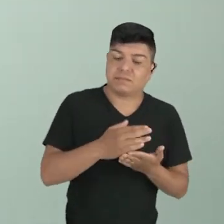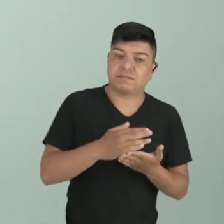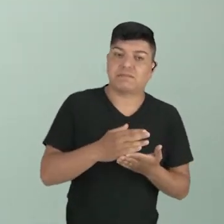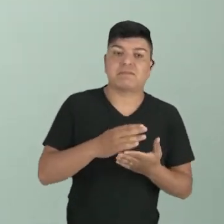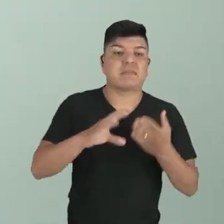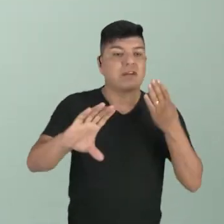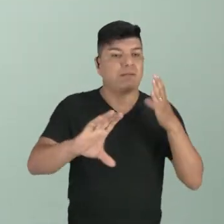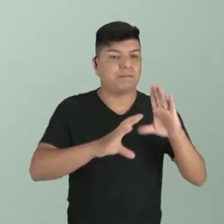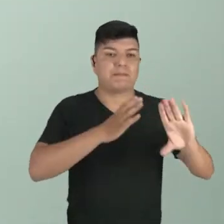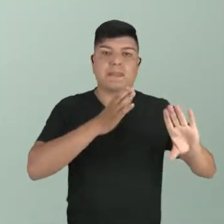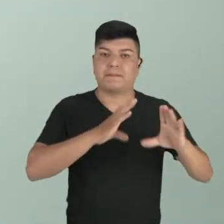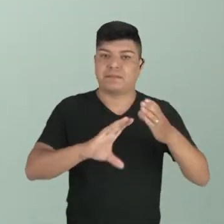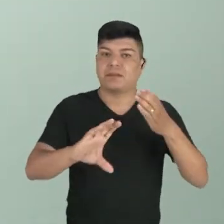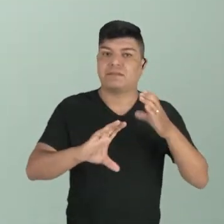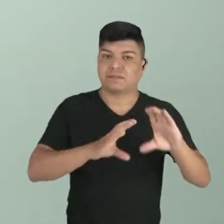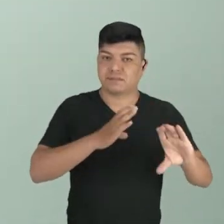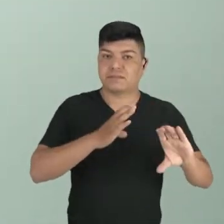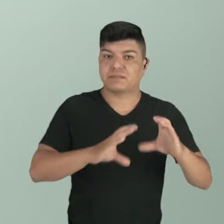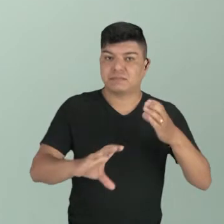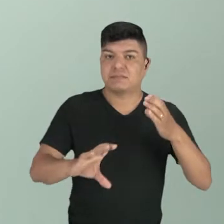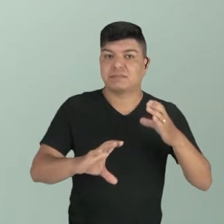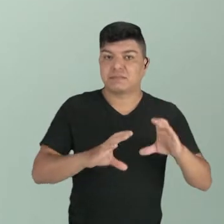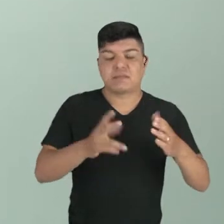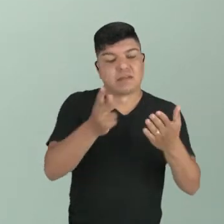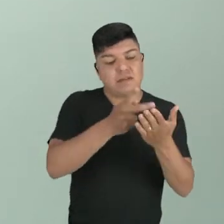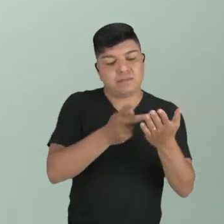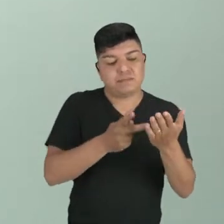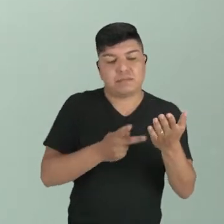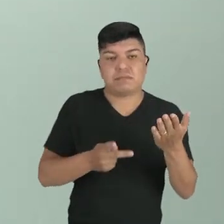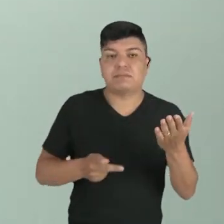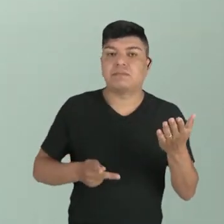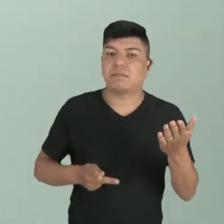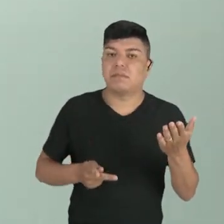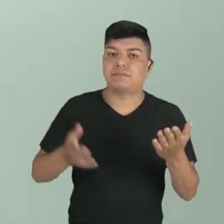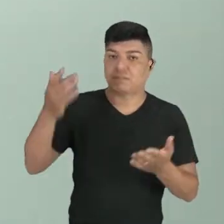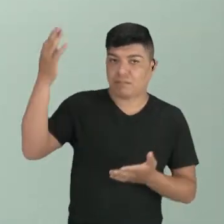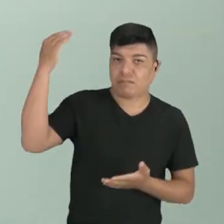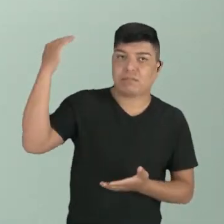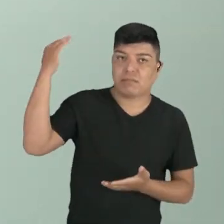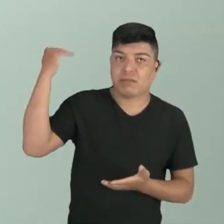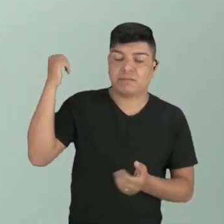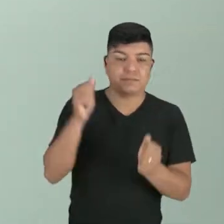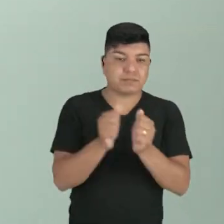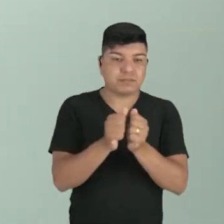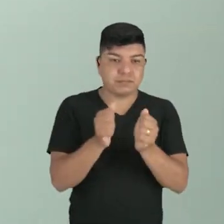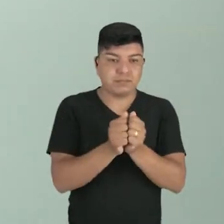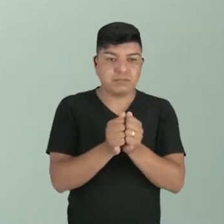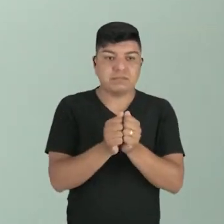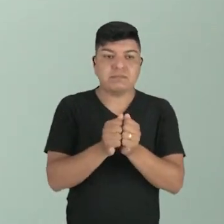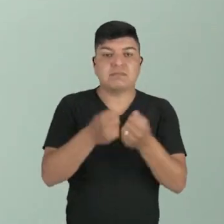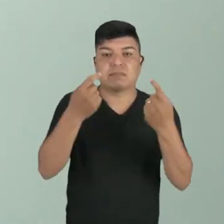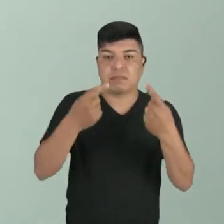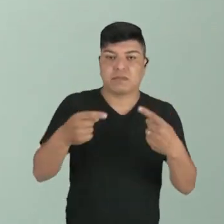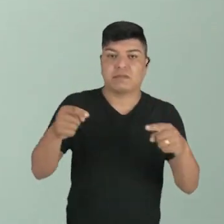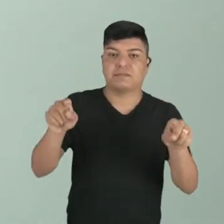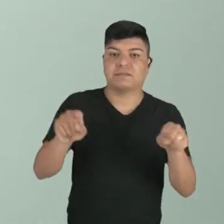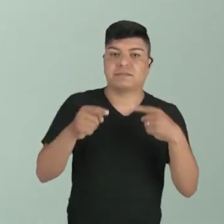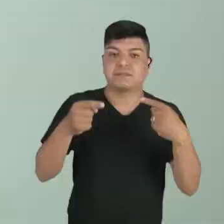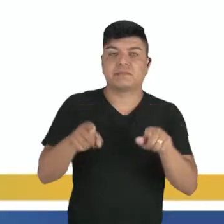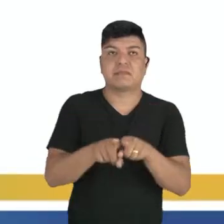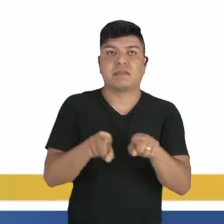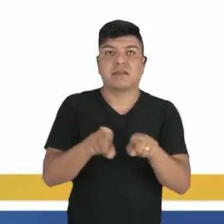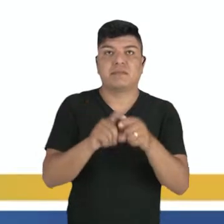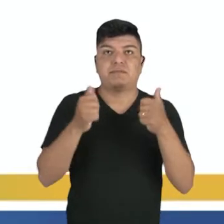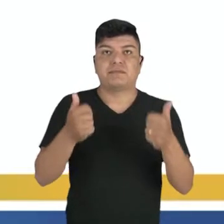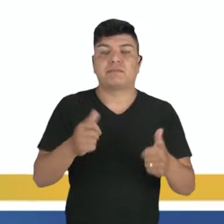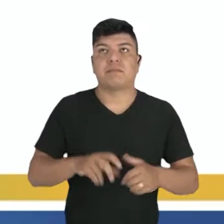entoar ali cantigas, cantar, né, poesias, poemas ali naquela época, acompanhados, né, com música,